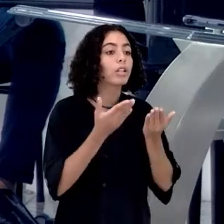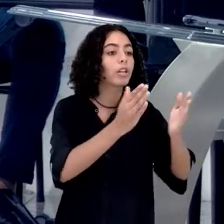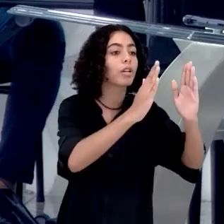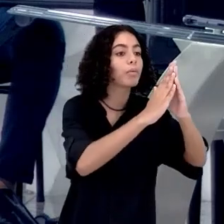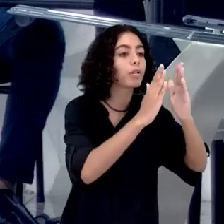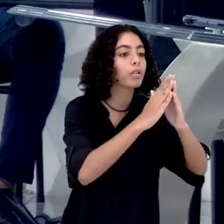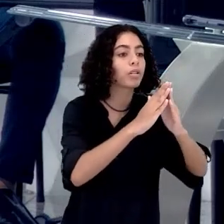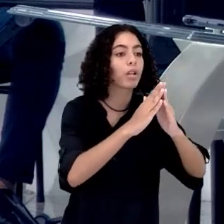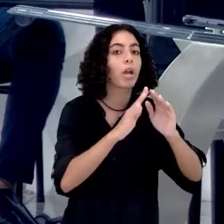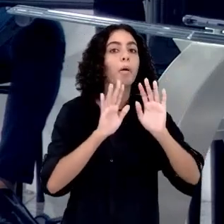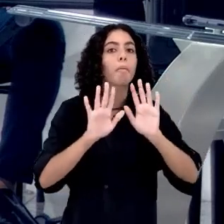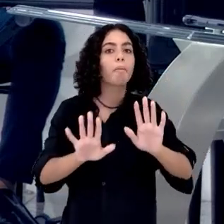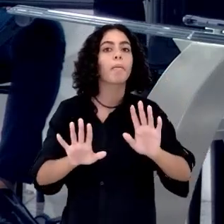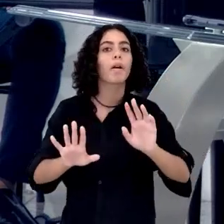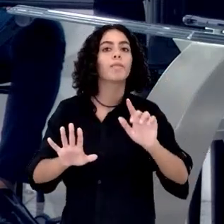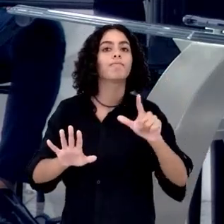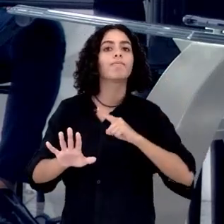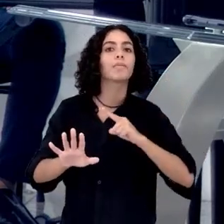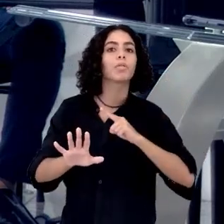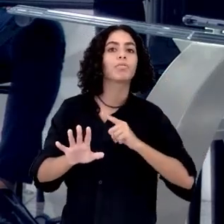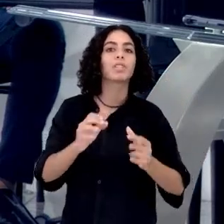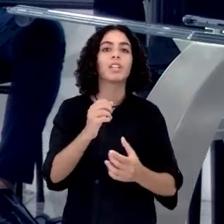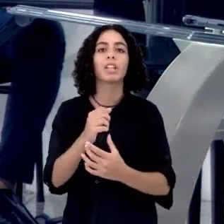casa realmente pode dar.